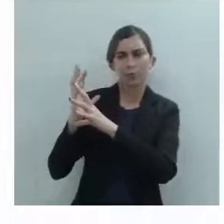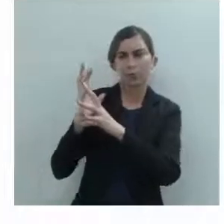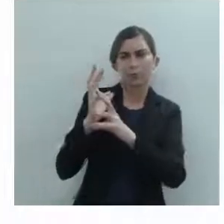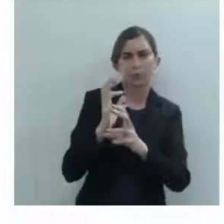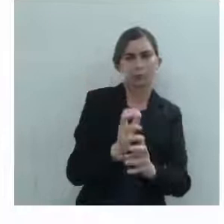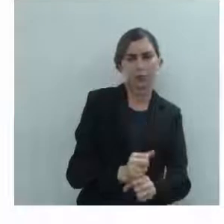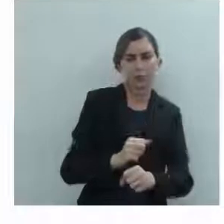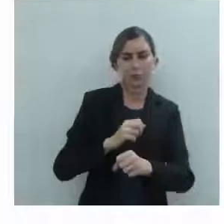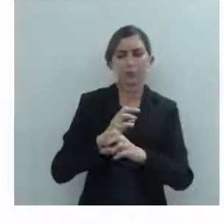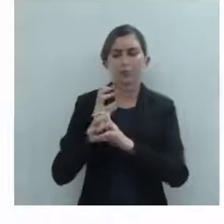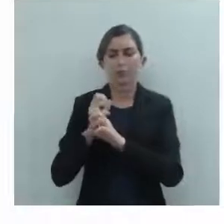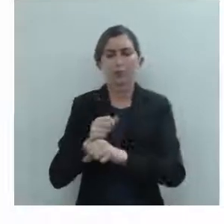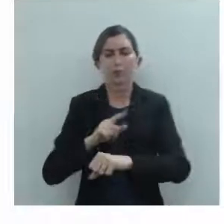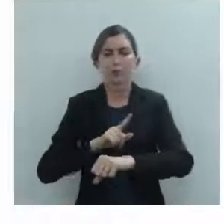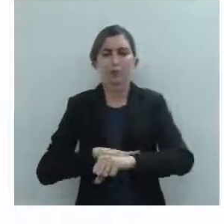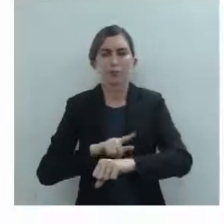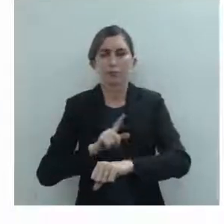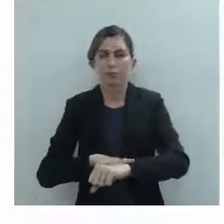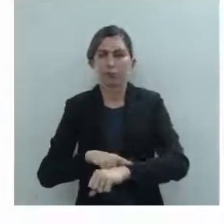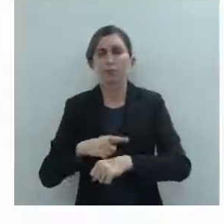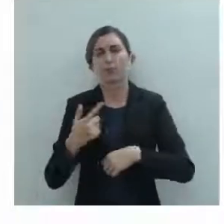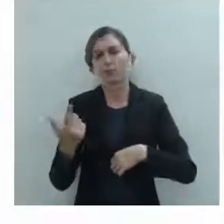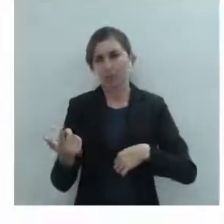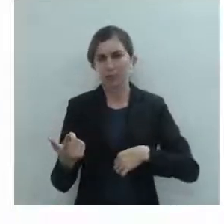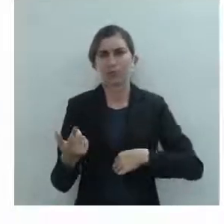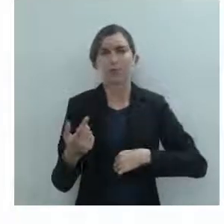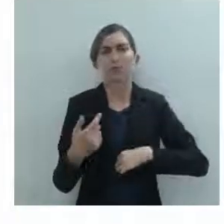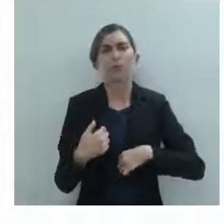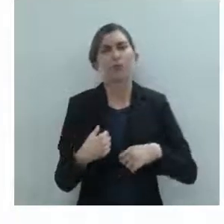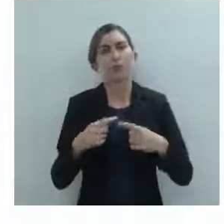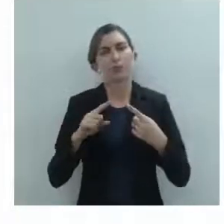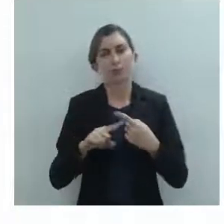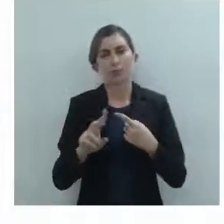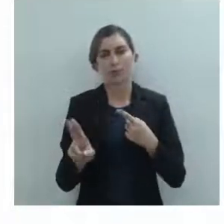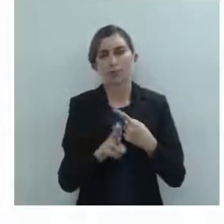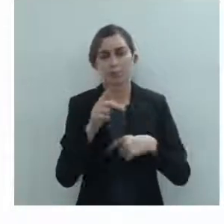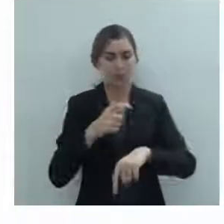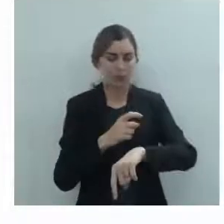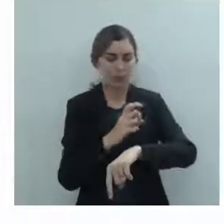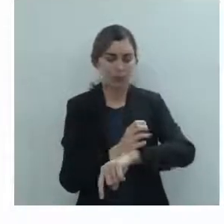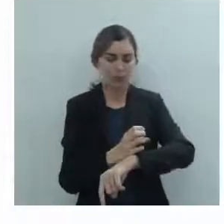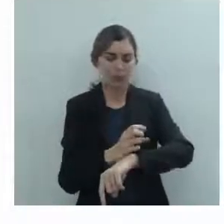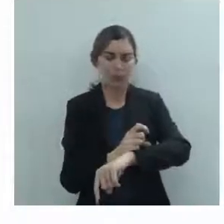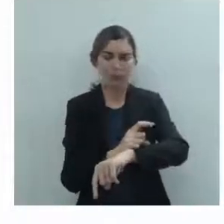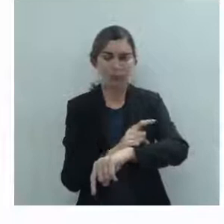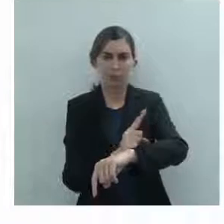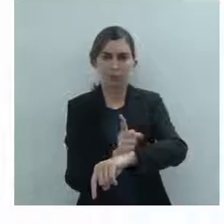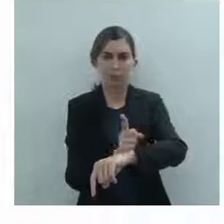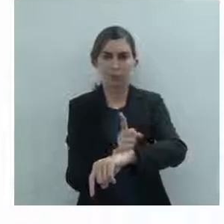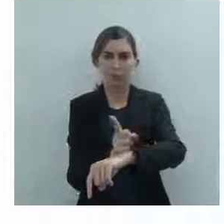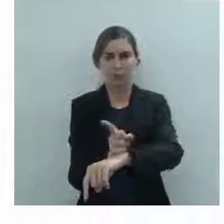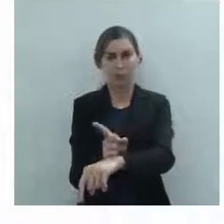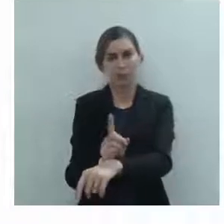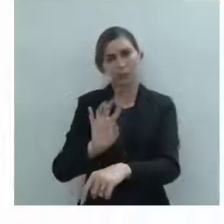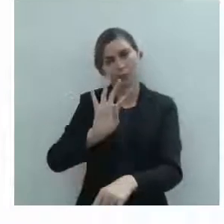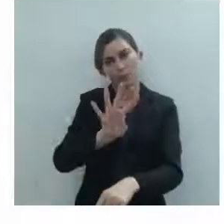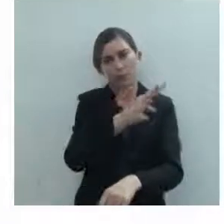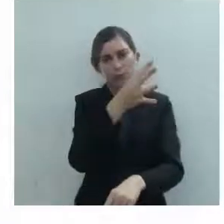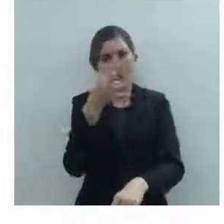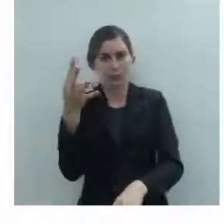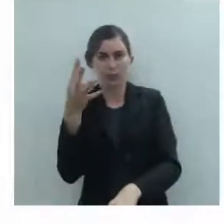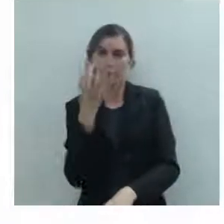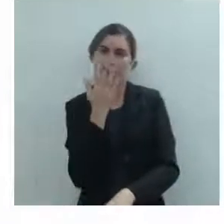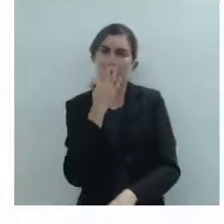podemos contar o tempo através do tempo cronológico usando relógios ou calendários temos ainda